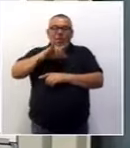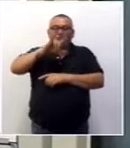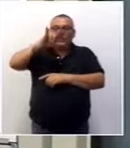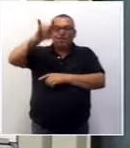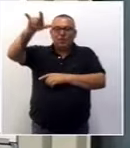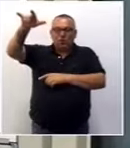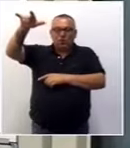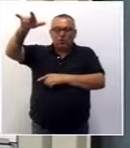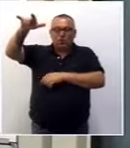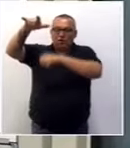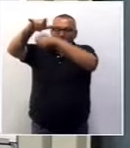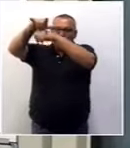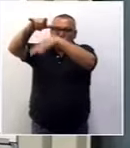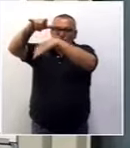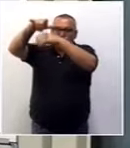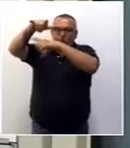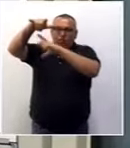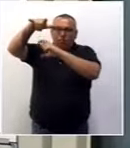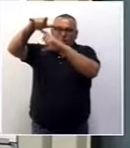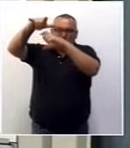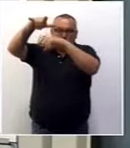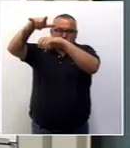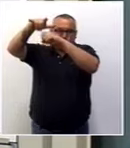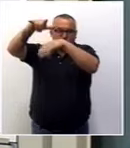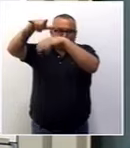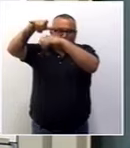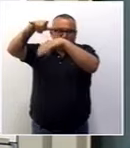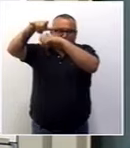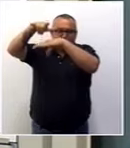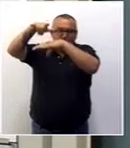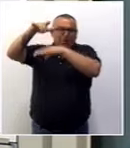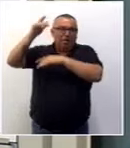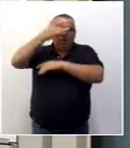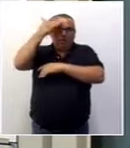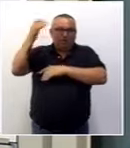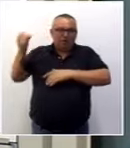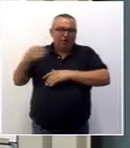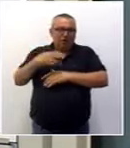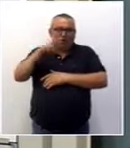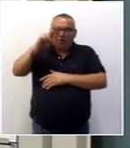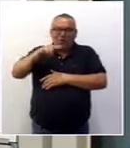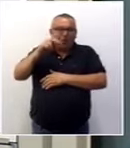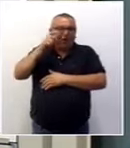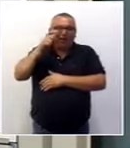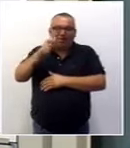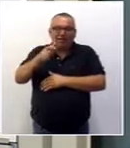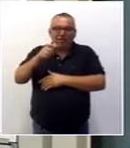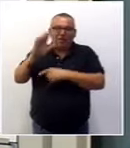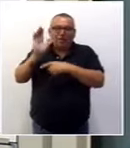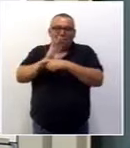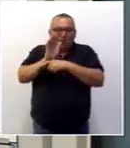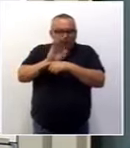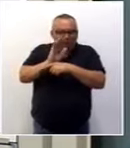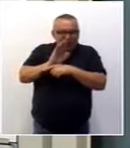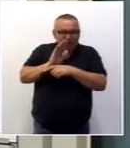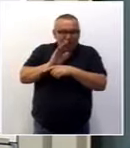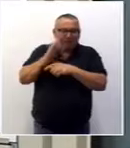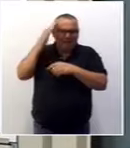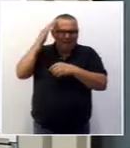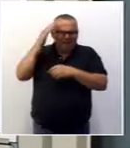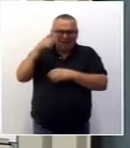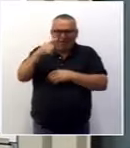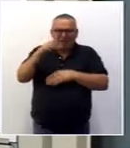uma câmera fotográfica num avião. Para o pessoal que é novo aí, nunca viu filme fotográfico, né? A gente está acostumado